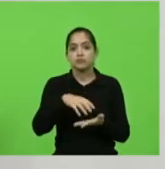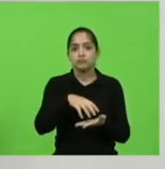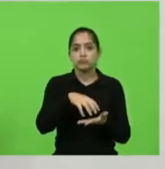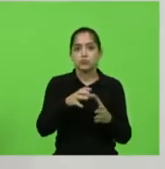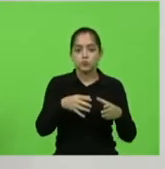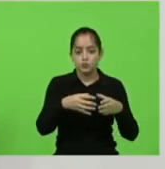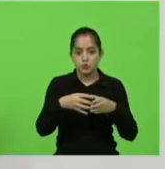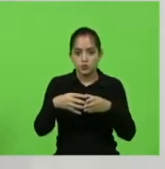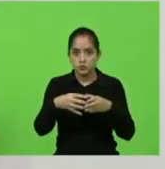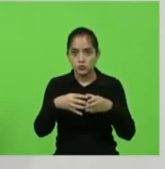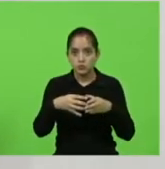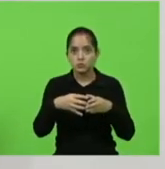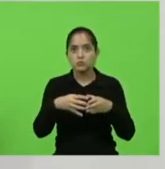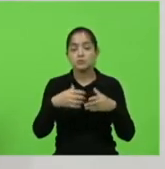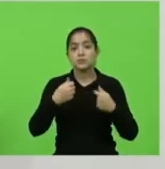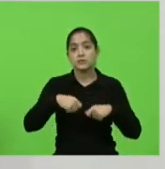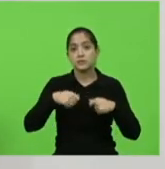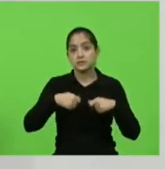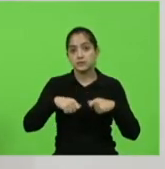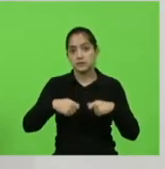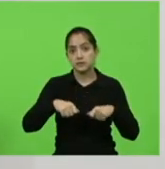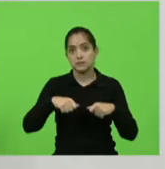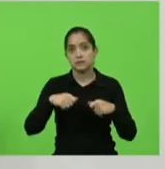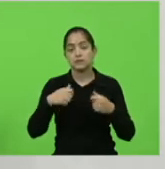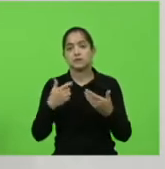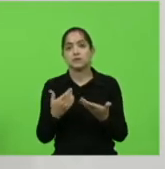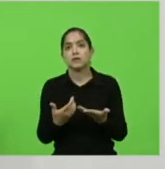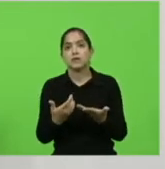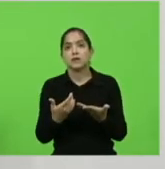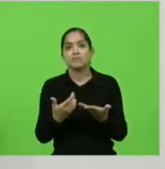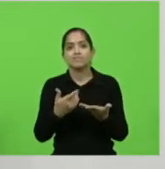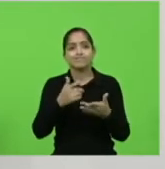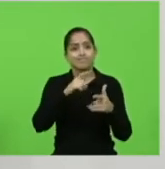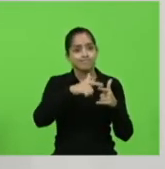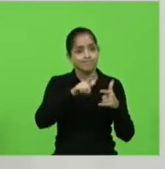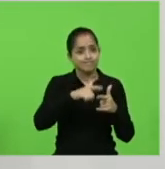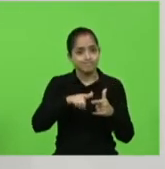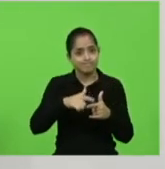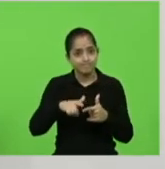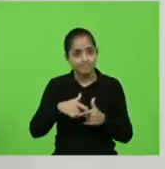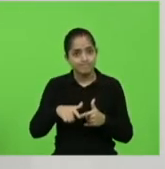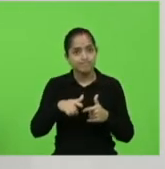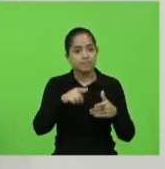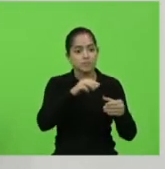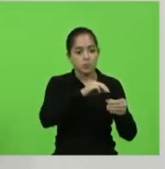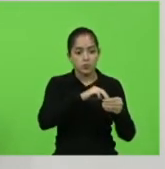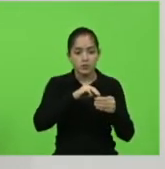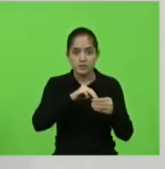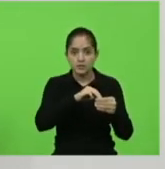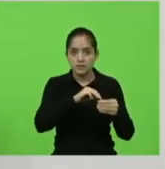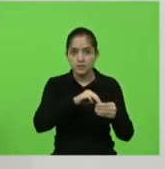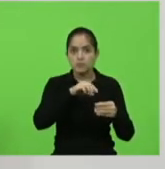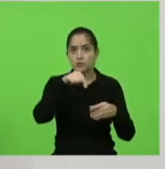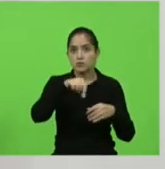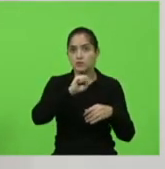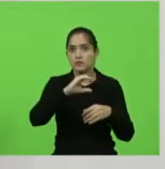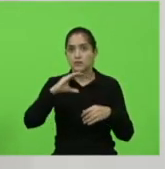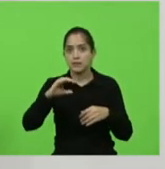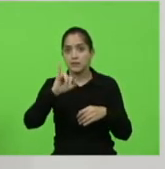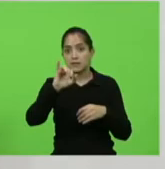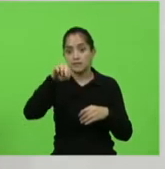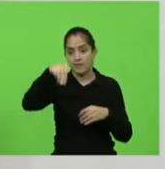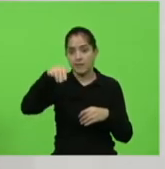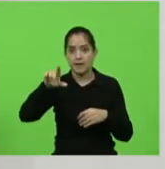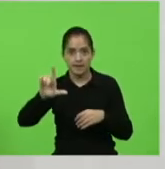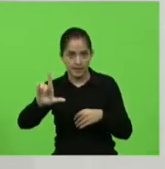adotar algumas providências. Nós estamos com vários municípios de Santa Catarina com o IML ou